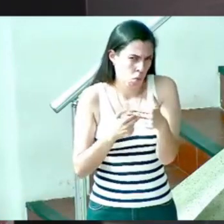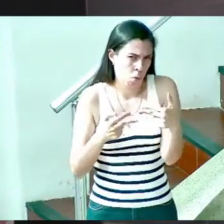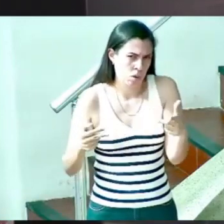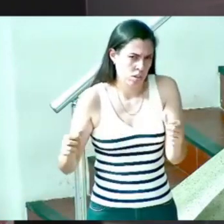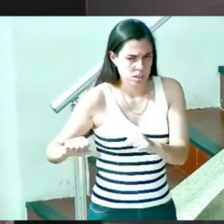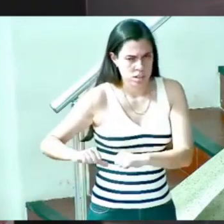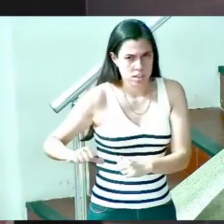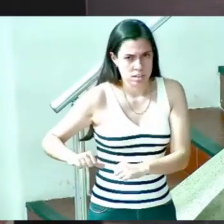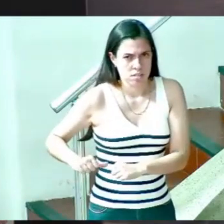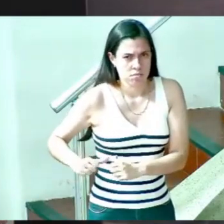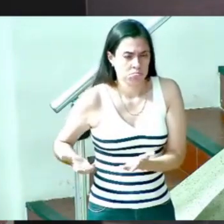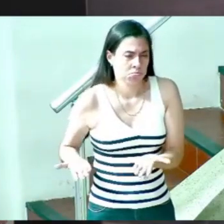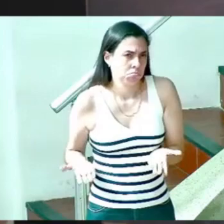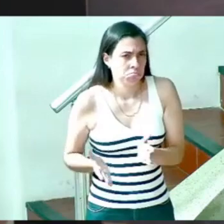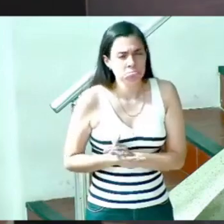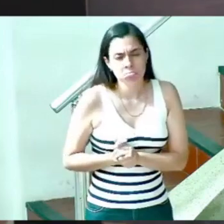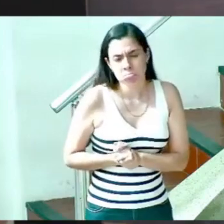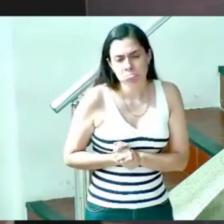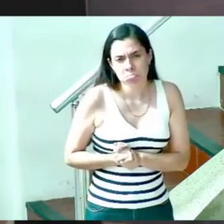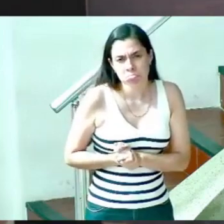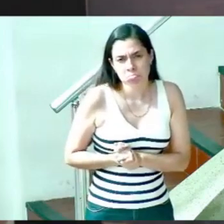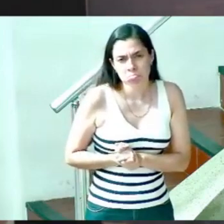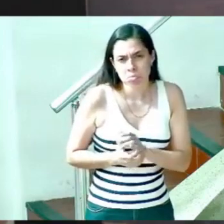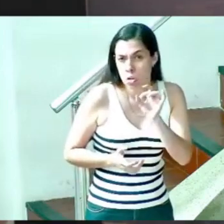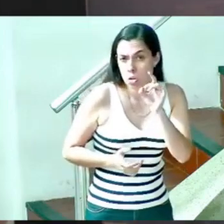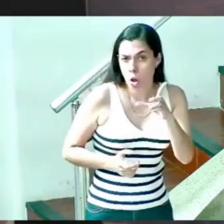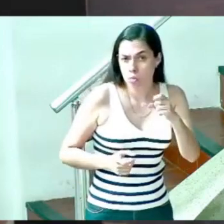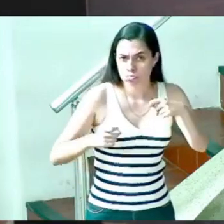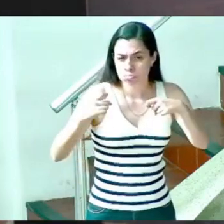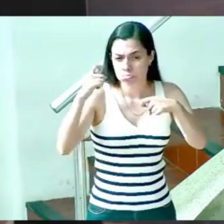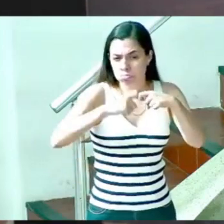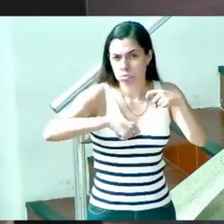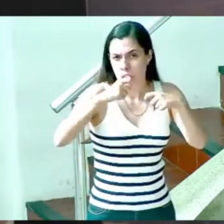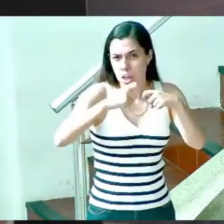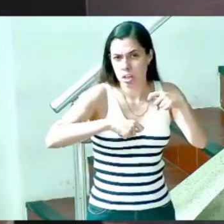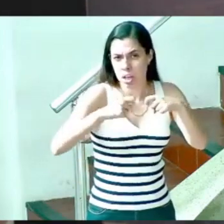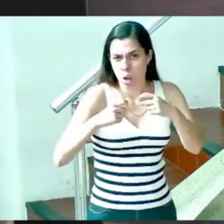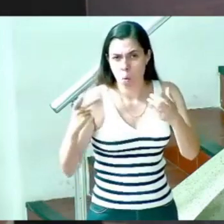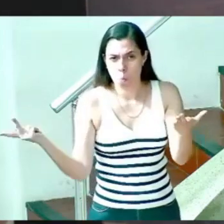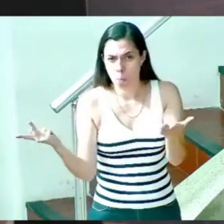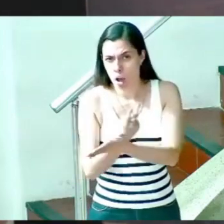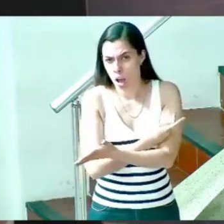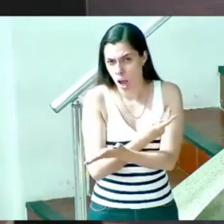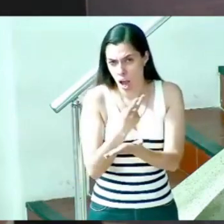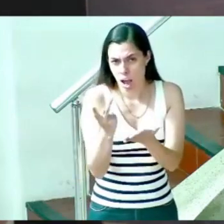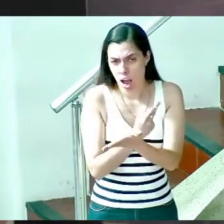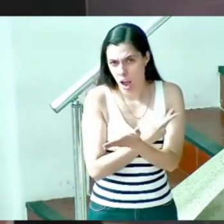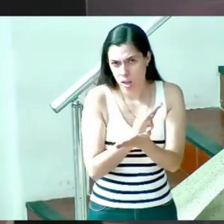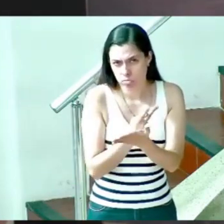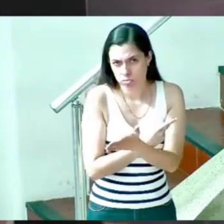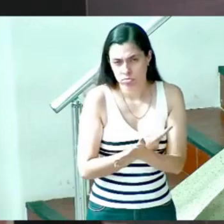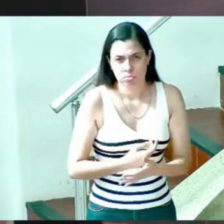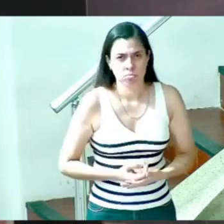pensar em questões de ordem sexual quando falamos